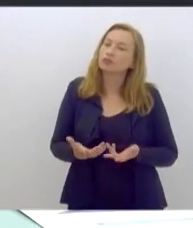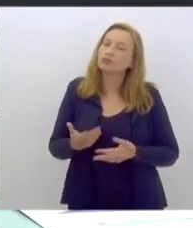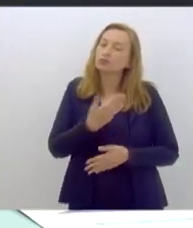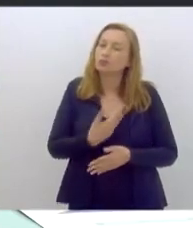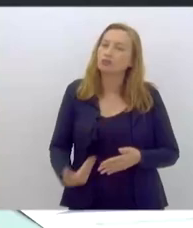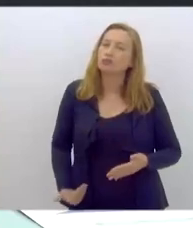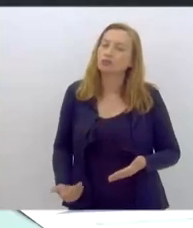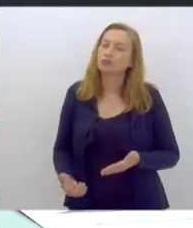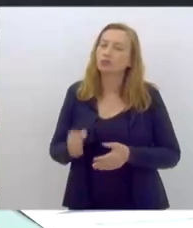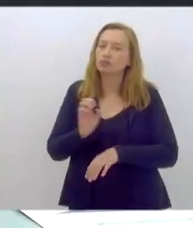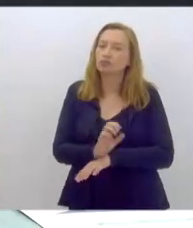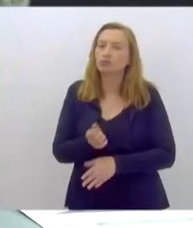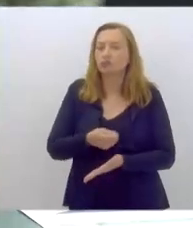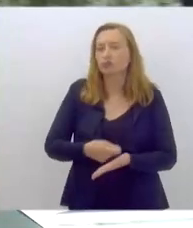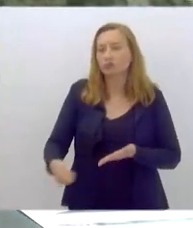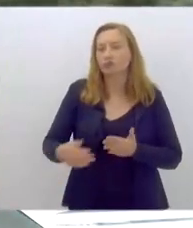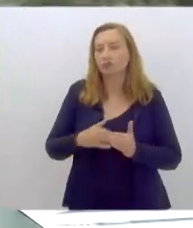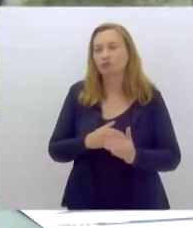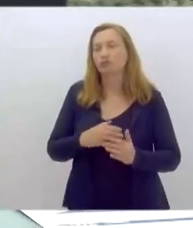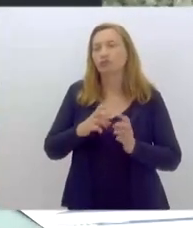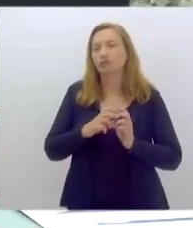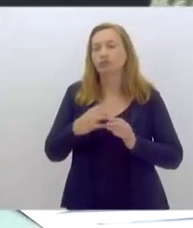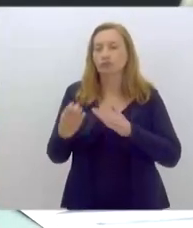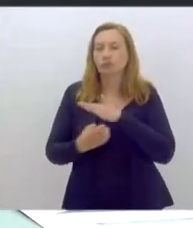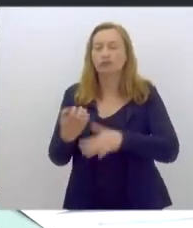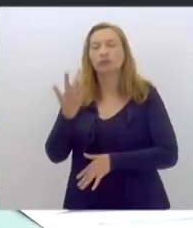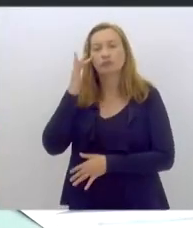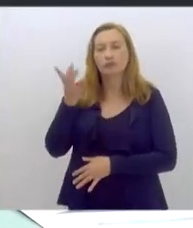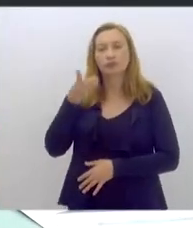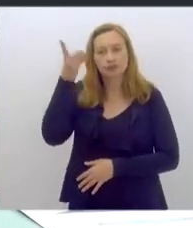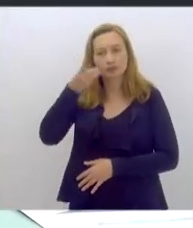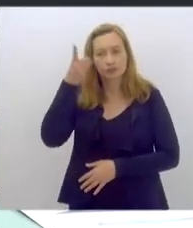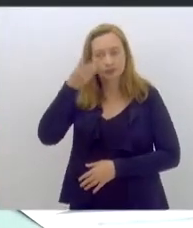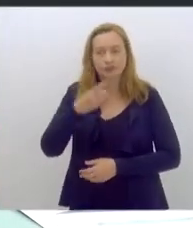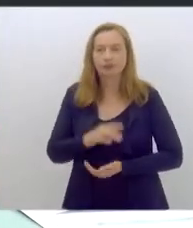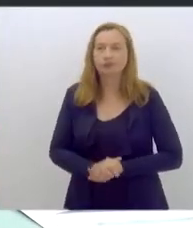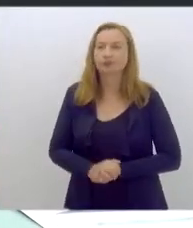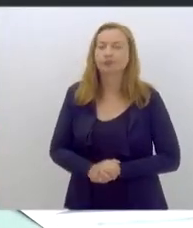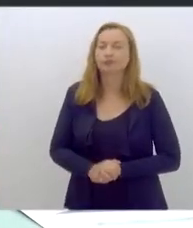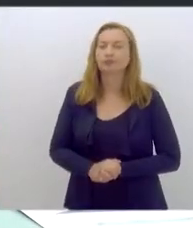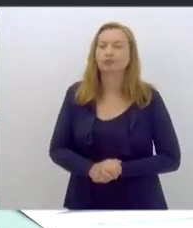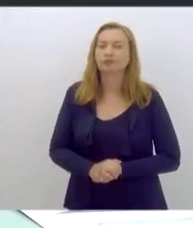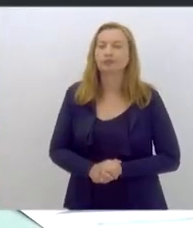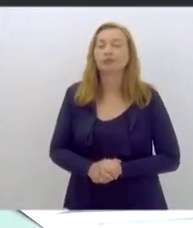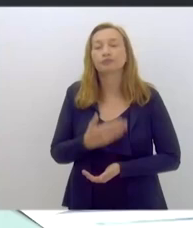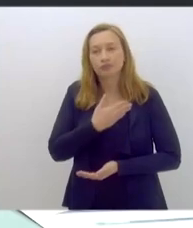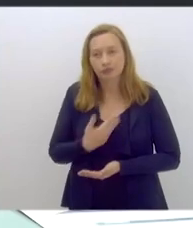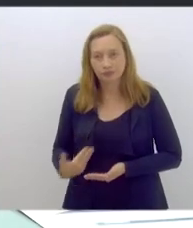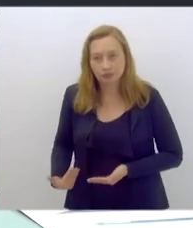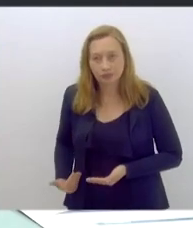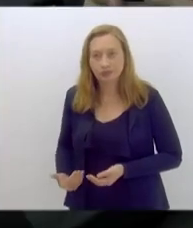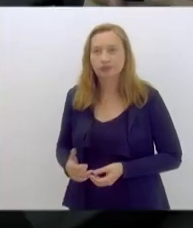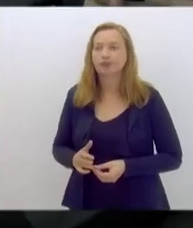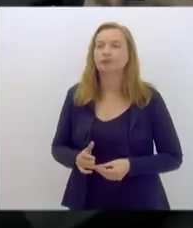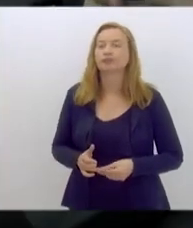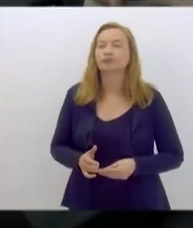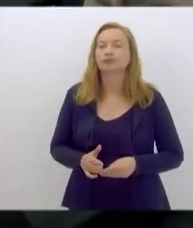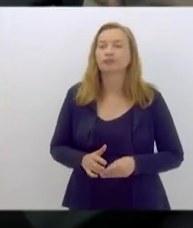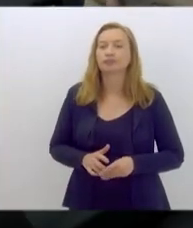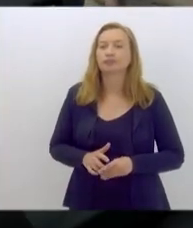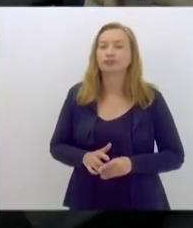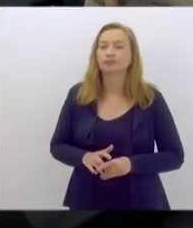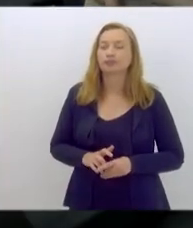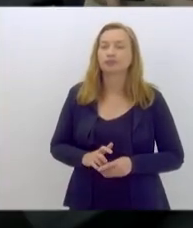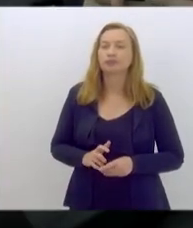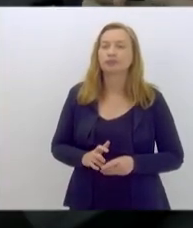do estado assinou com a SuperVia eu acho Deputado que o governador em Assembleia